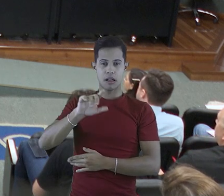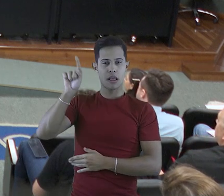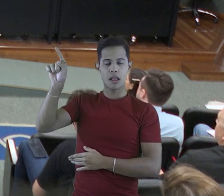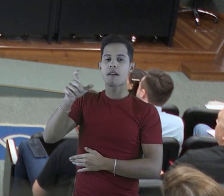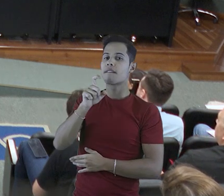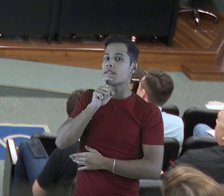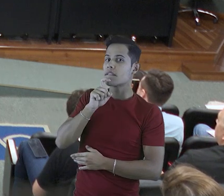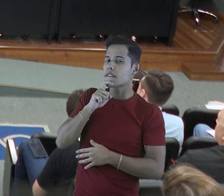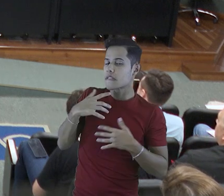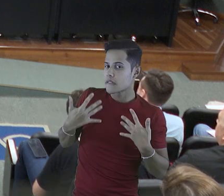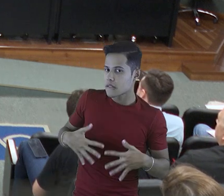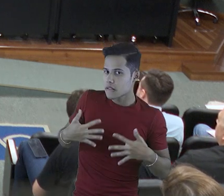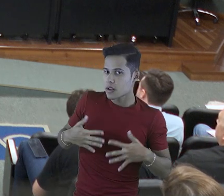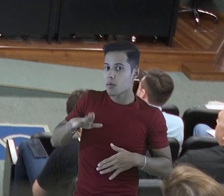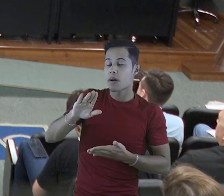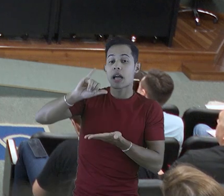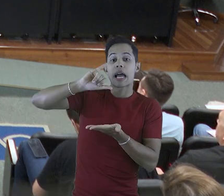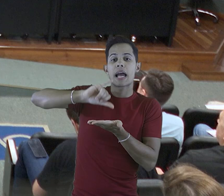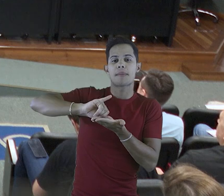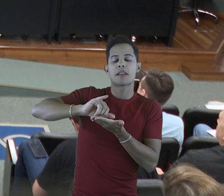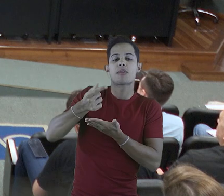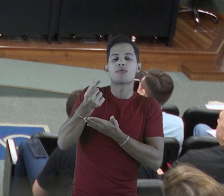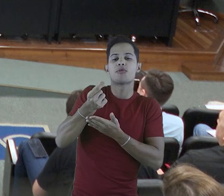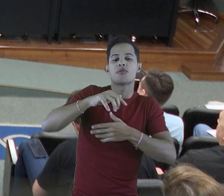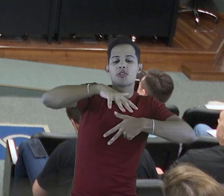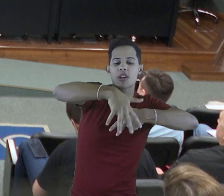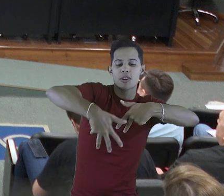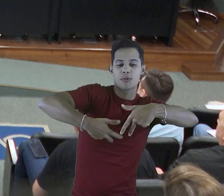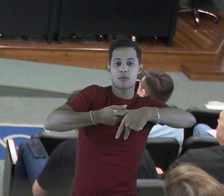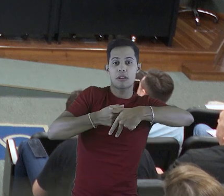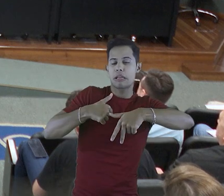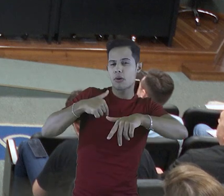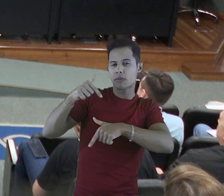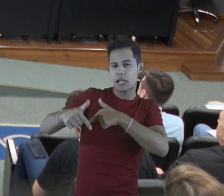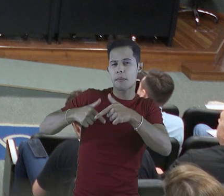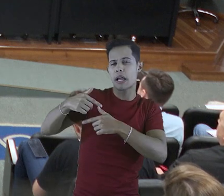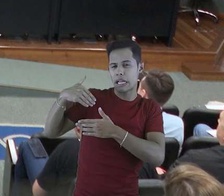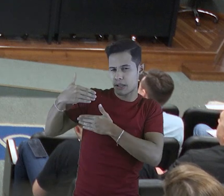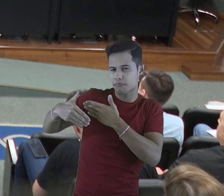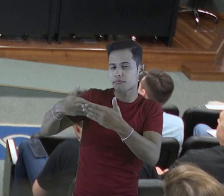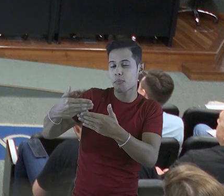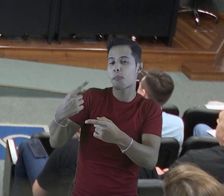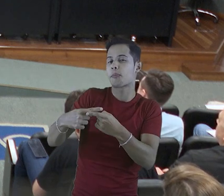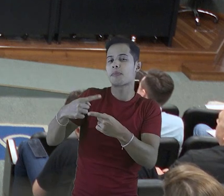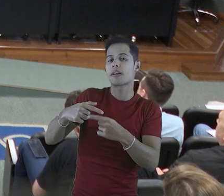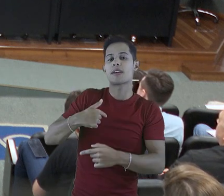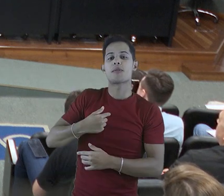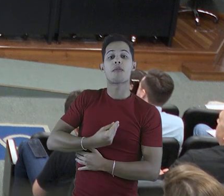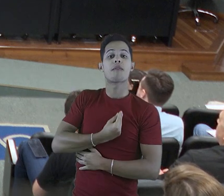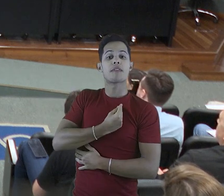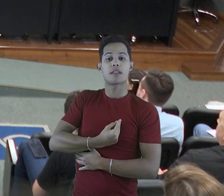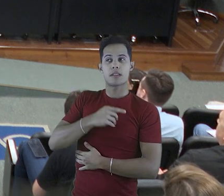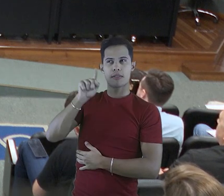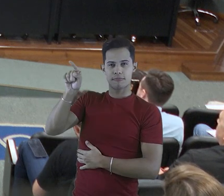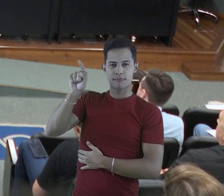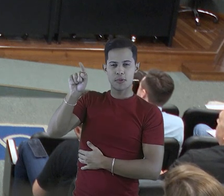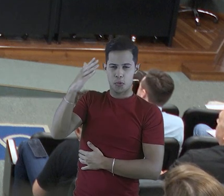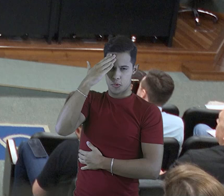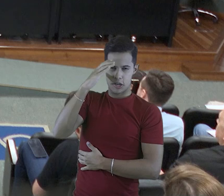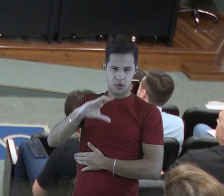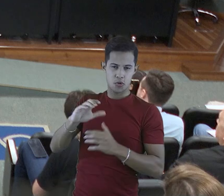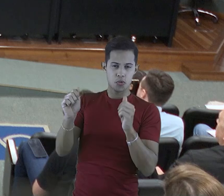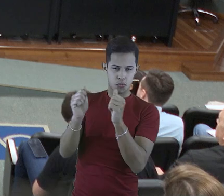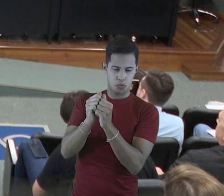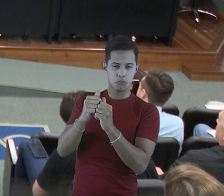frio, mas foi a capital da Lava Jato. E eu trabalhei em alguns processos da Lava Jato por estar lá, por ser